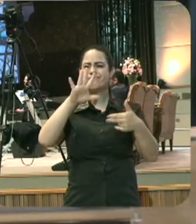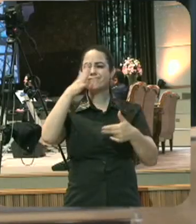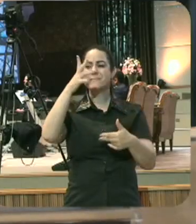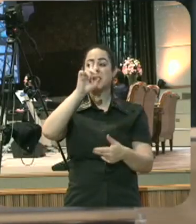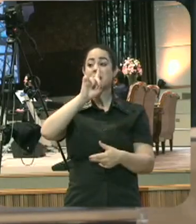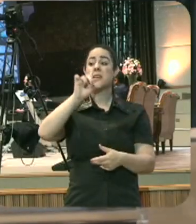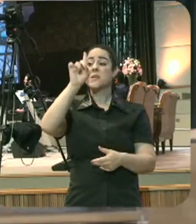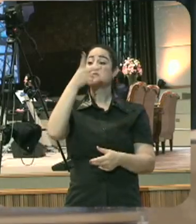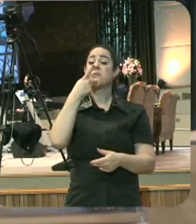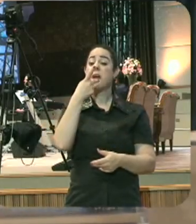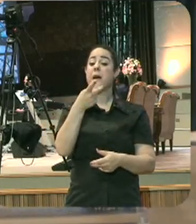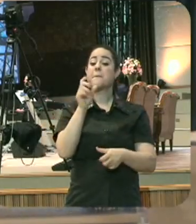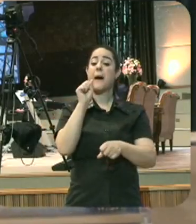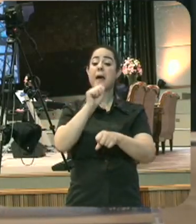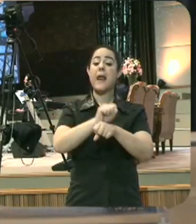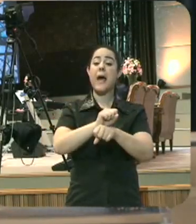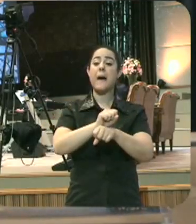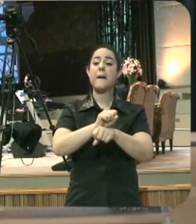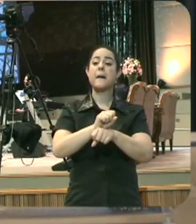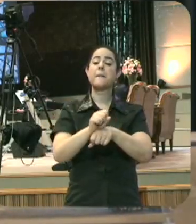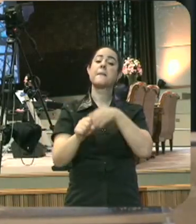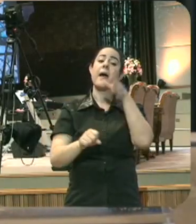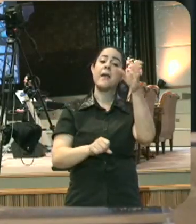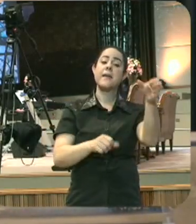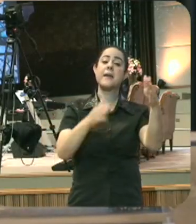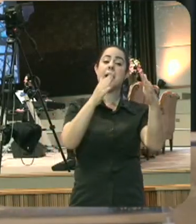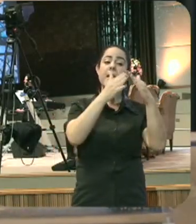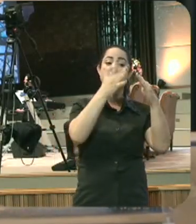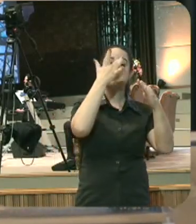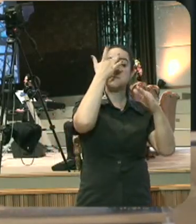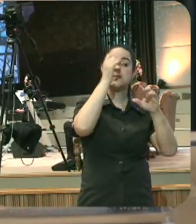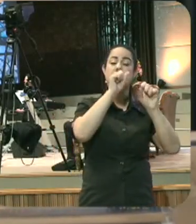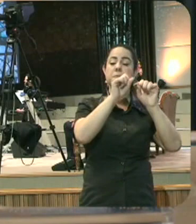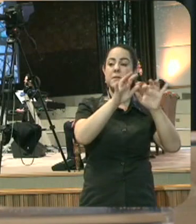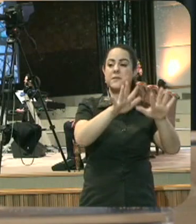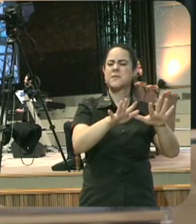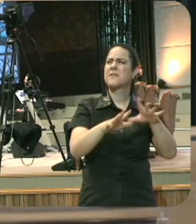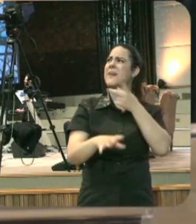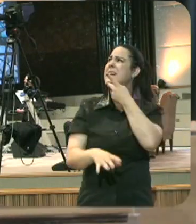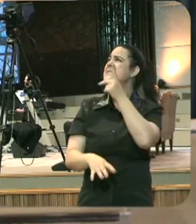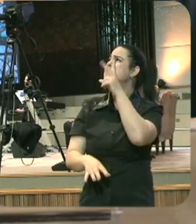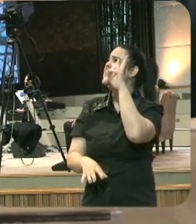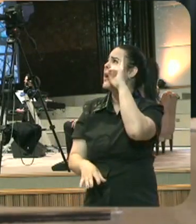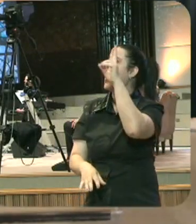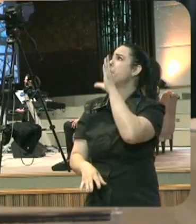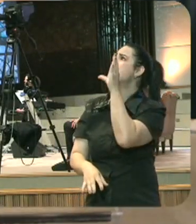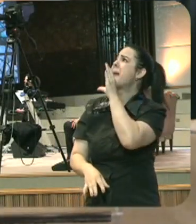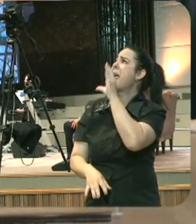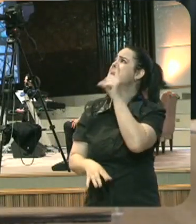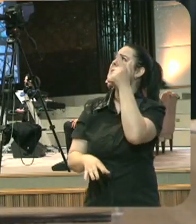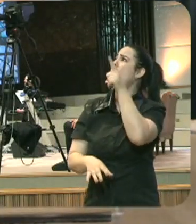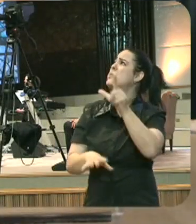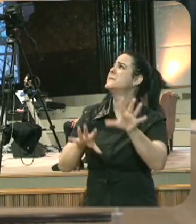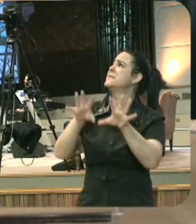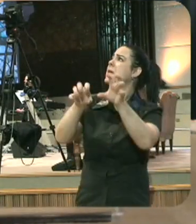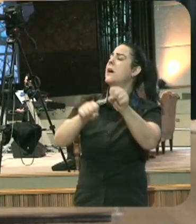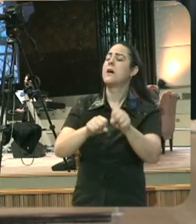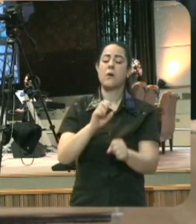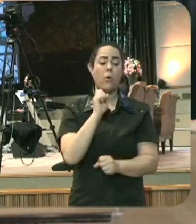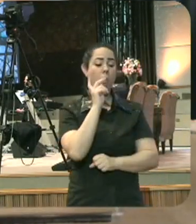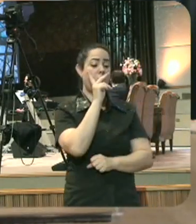mandar você parar um pouquinho para ir na casa de alguém e abençoar? E você diz: Senhor, eu estou com pressa de conquistar a terra. Ele diz: